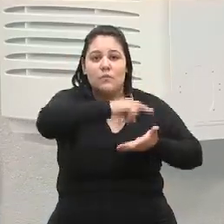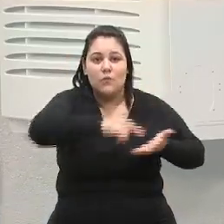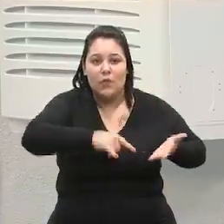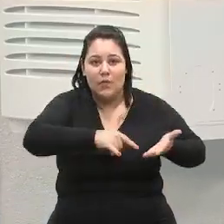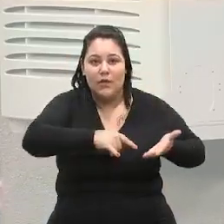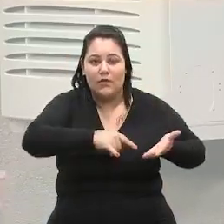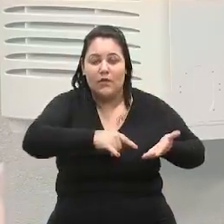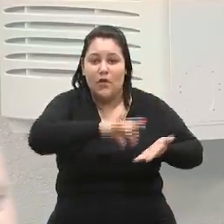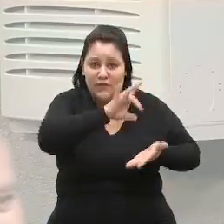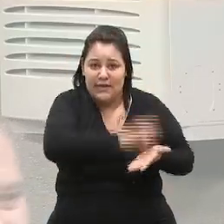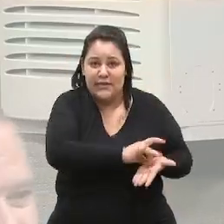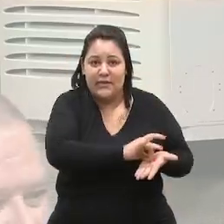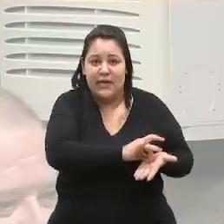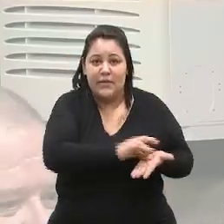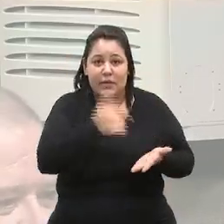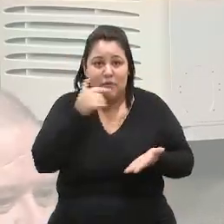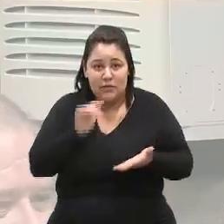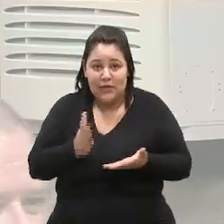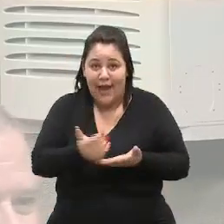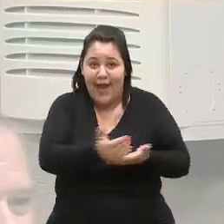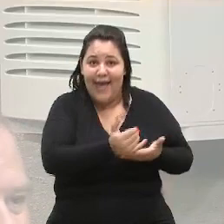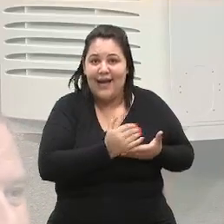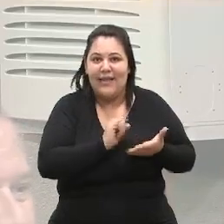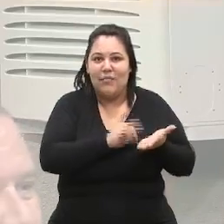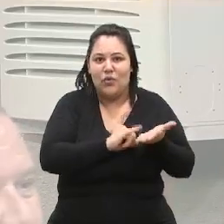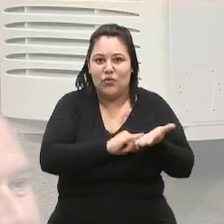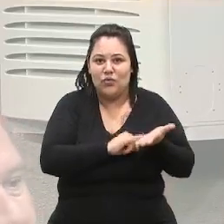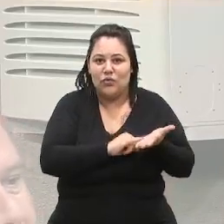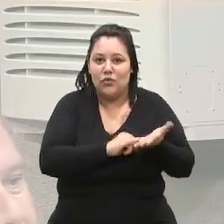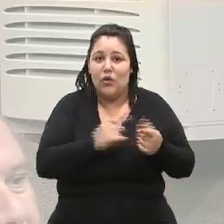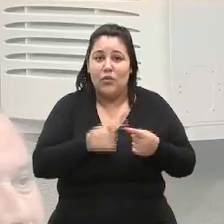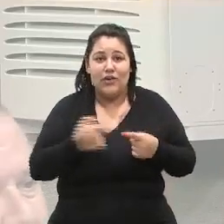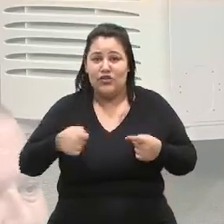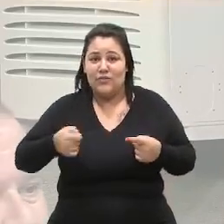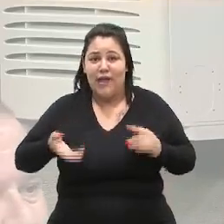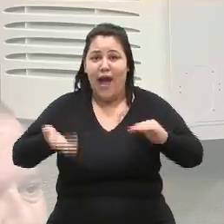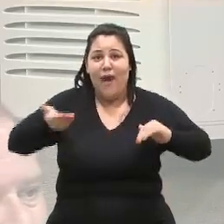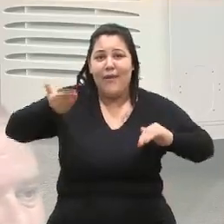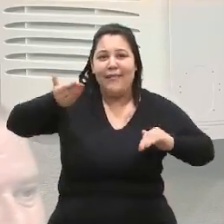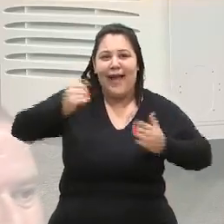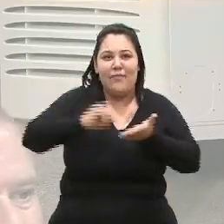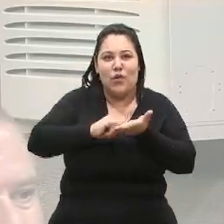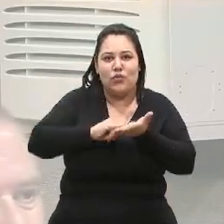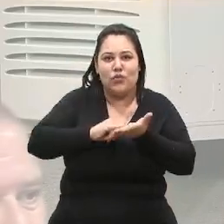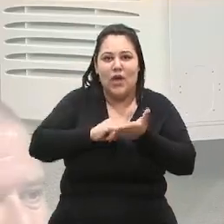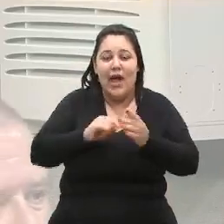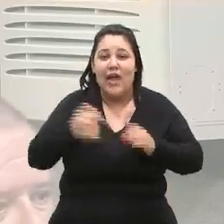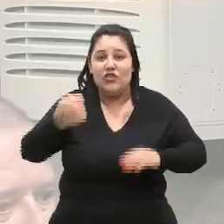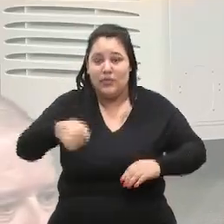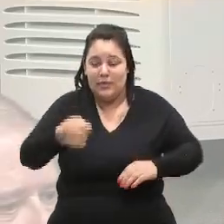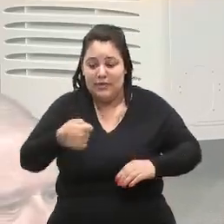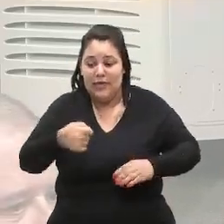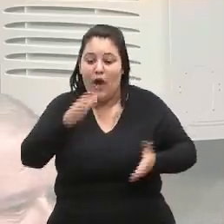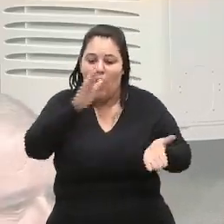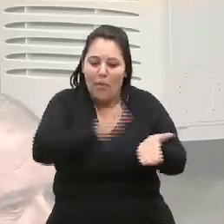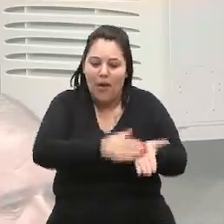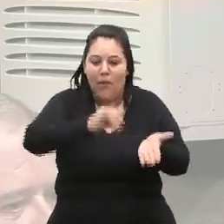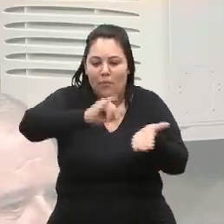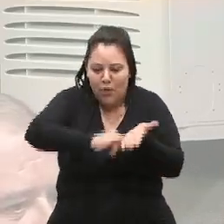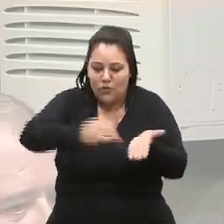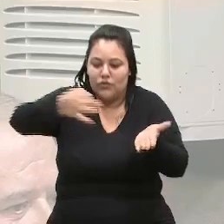aumento da arrecadação municipal. Nós não precisamos aí aumentar impostos, e sim cobrar o imposto devido, aumentando a